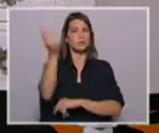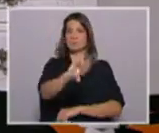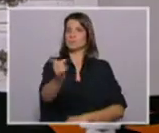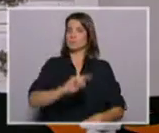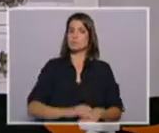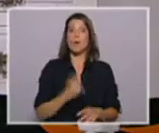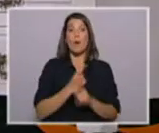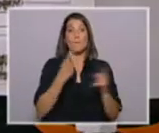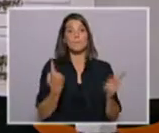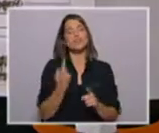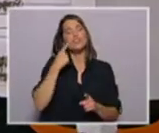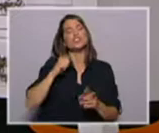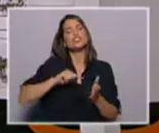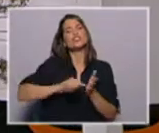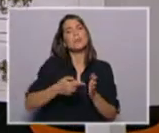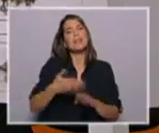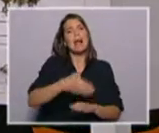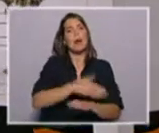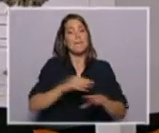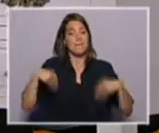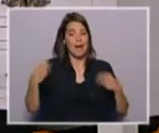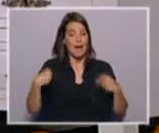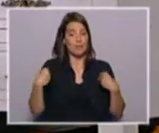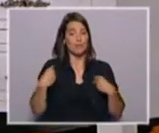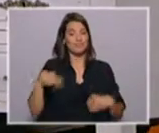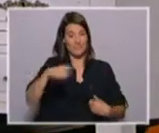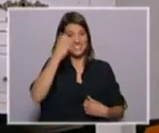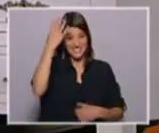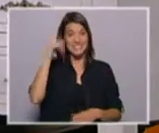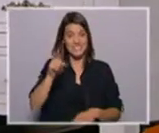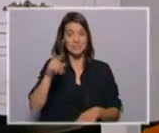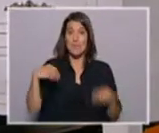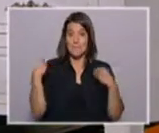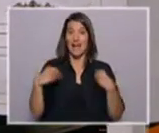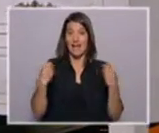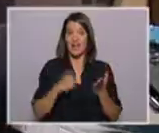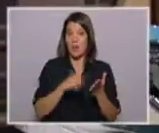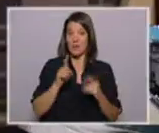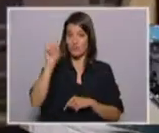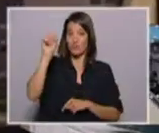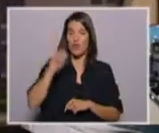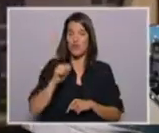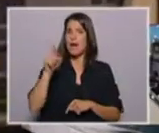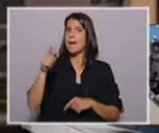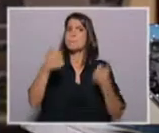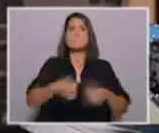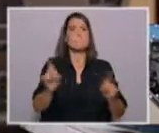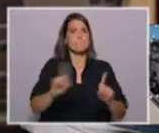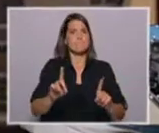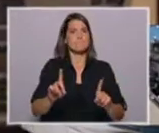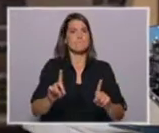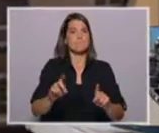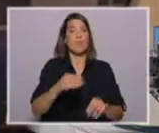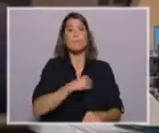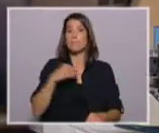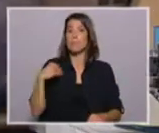que eles tinham feito antes com um macaco, às vezes esquecemos do macaco M, que foi enviado pelos americanos, aquilo não terá corrido muito bem e, portanto, os